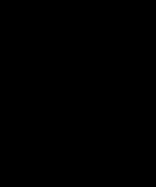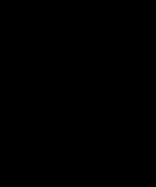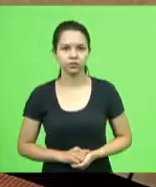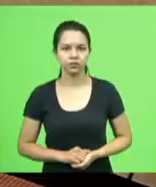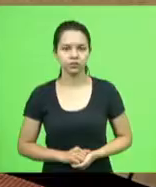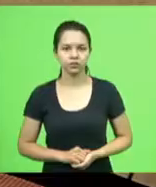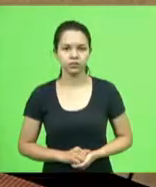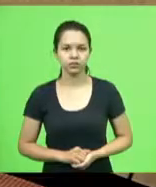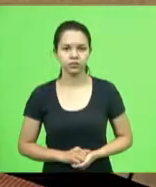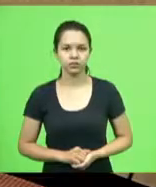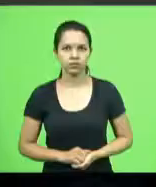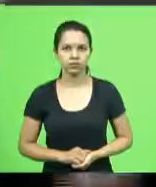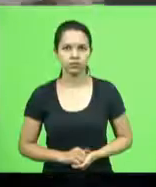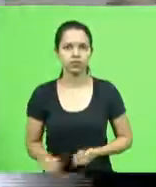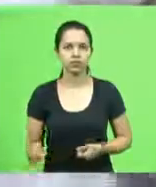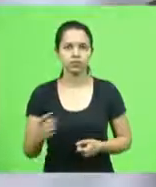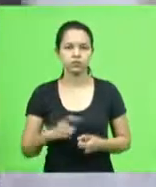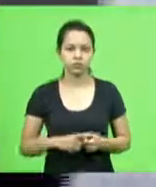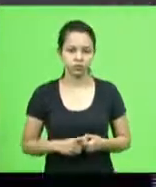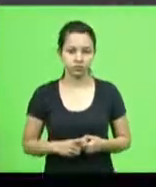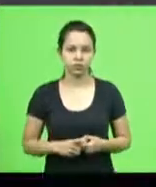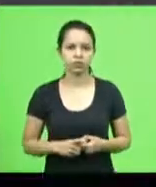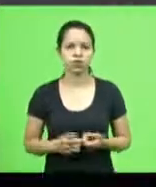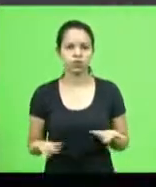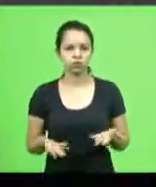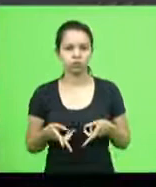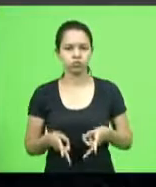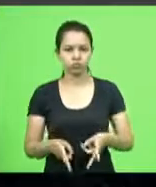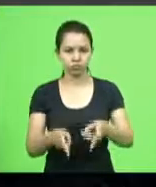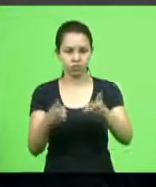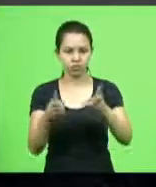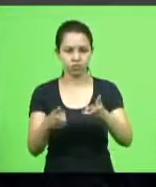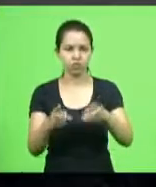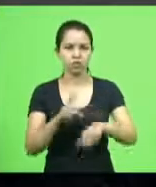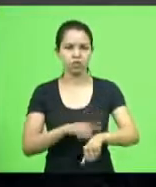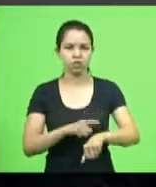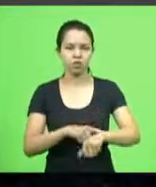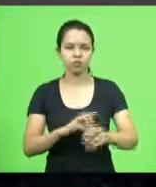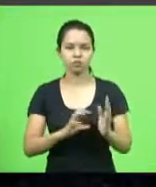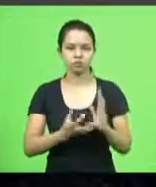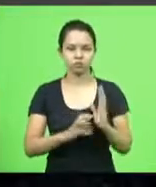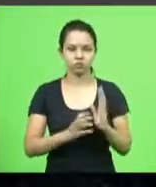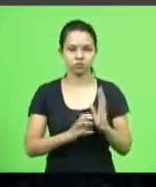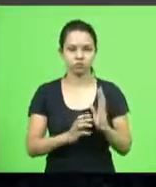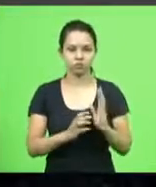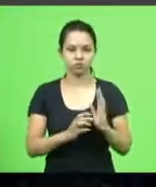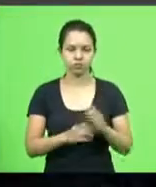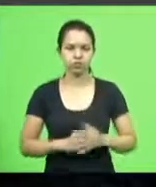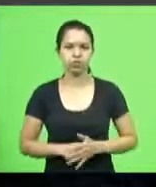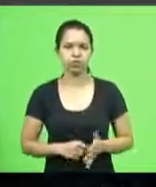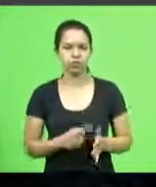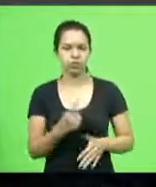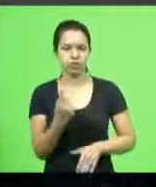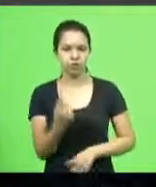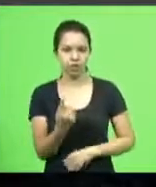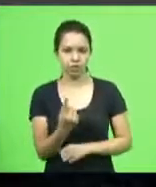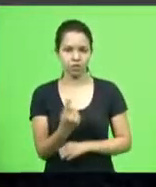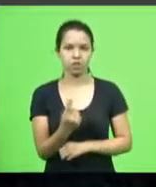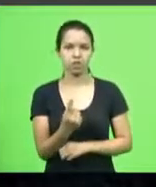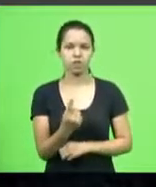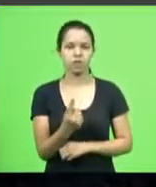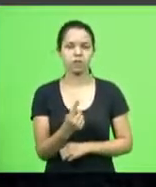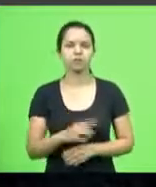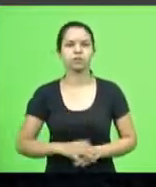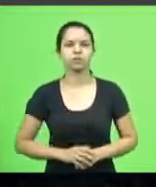Reaberta a sessão, damos prosseguimento no horário destinado aos partidos políticos. O primeiro horário é para o Partido